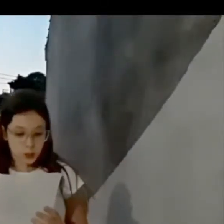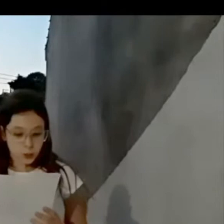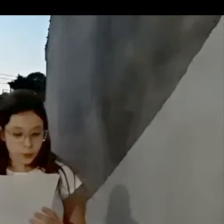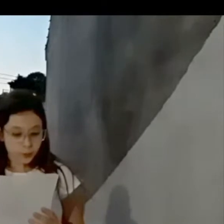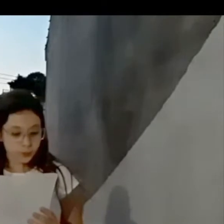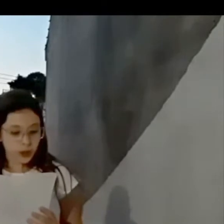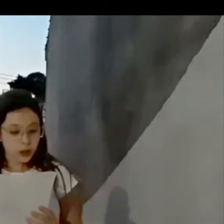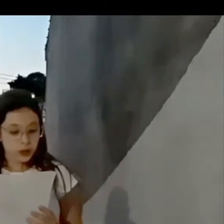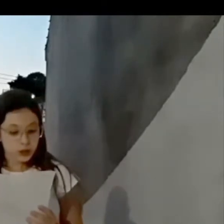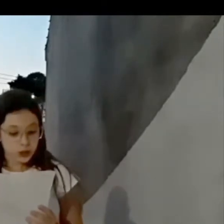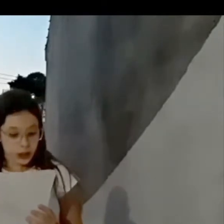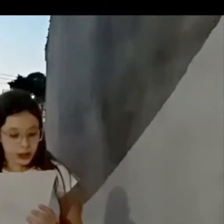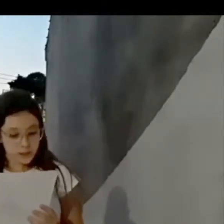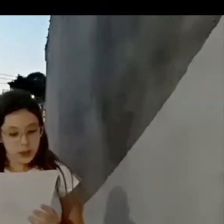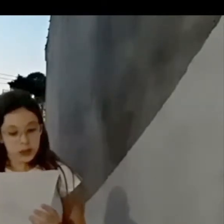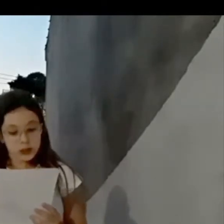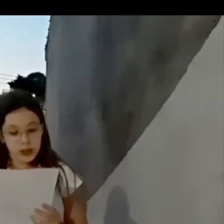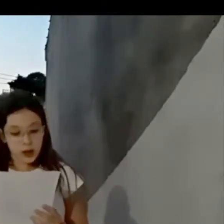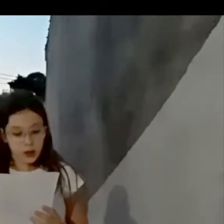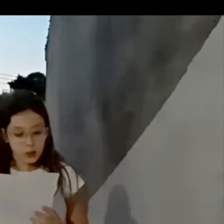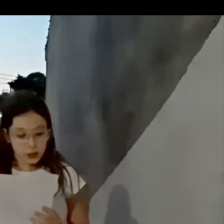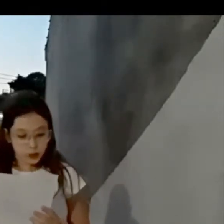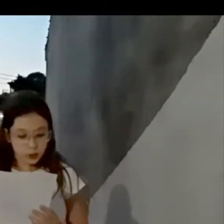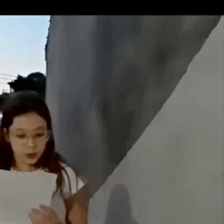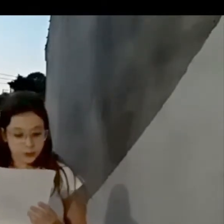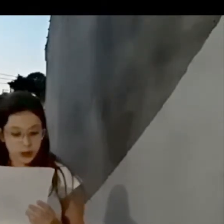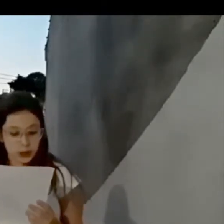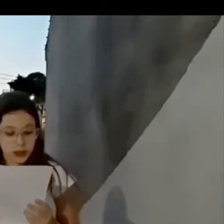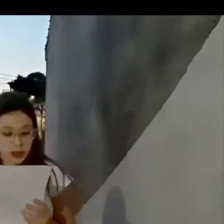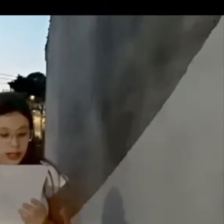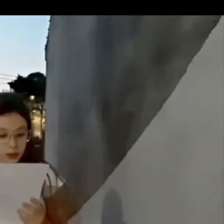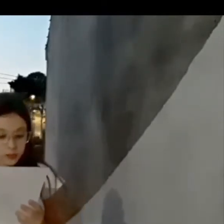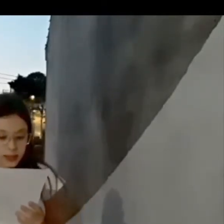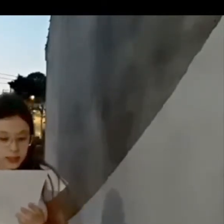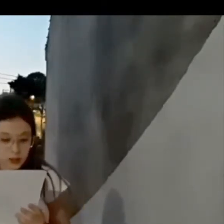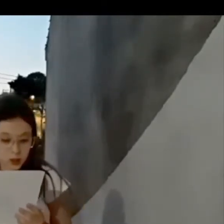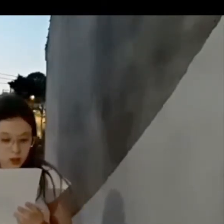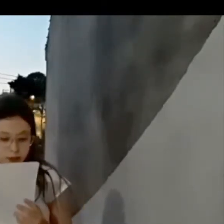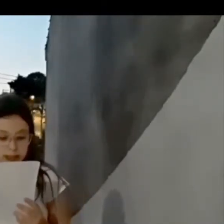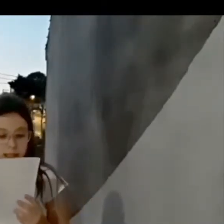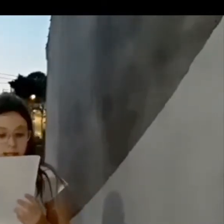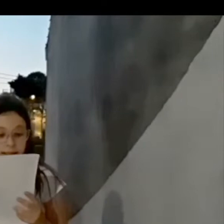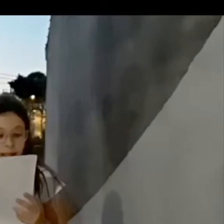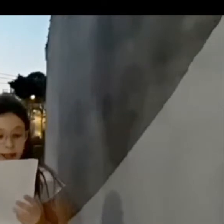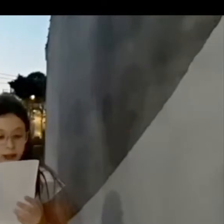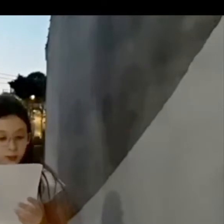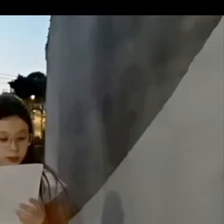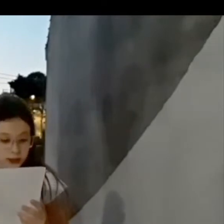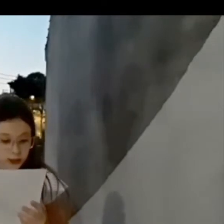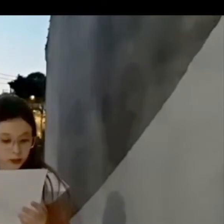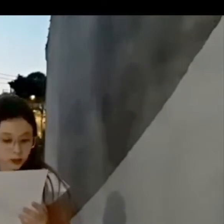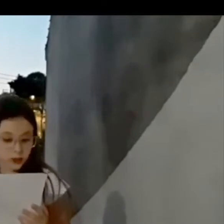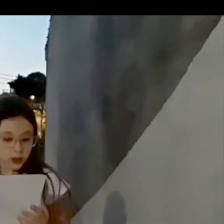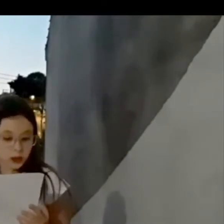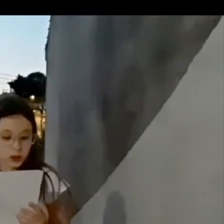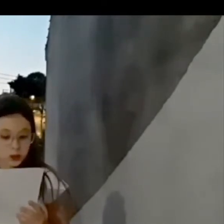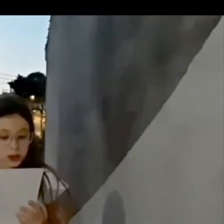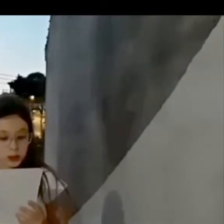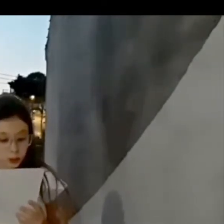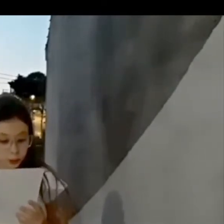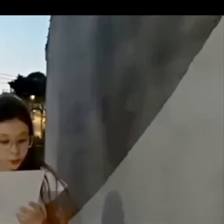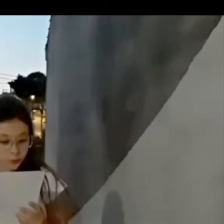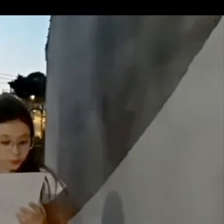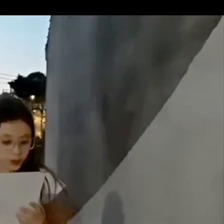É no vazio que percebo quão cheia estou. Cheia, cheia como a lua que ilumina